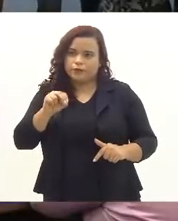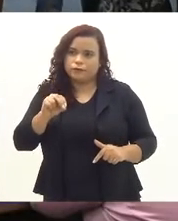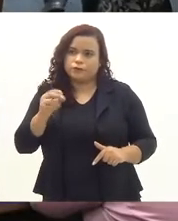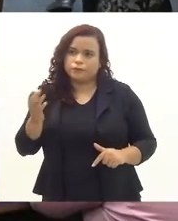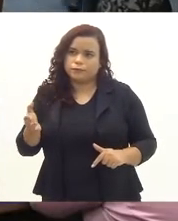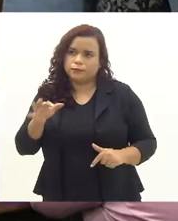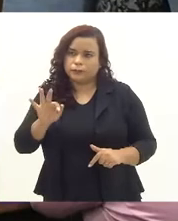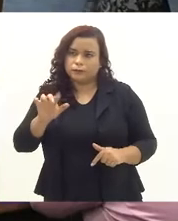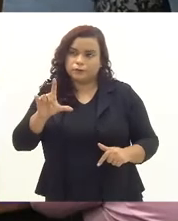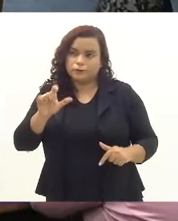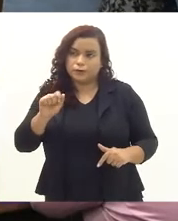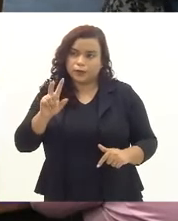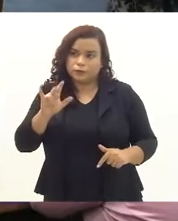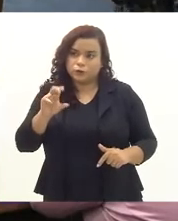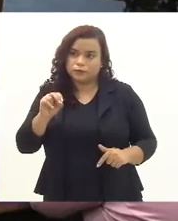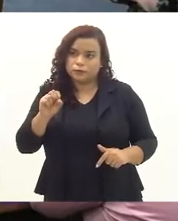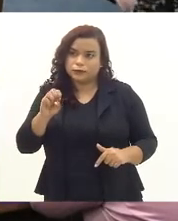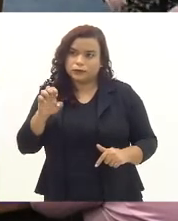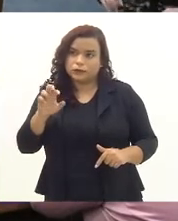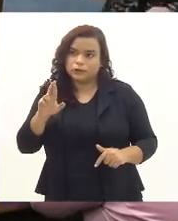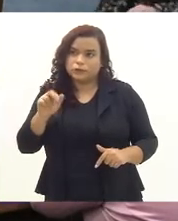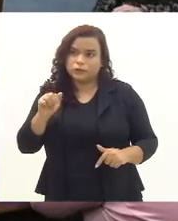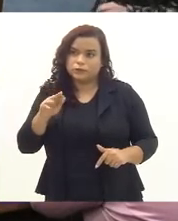o Flávio serafini